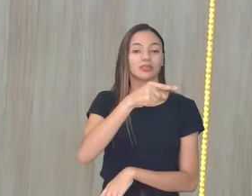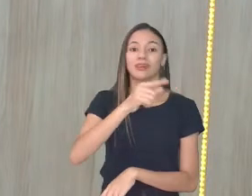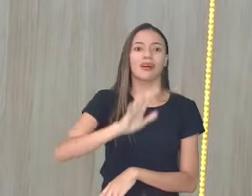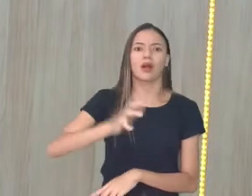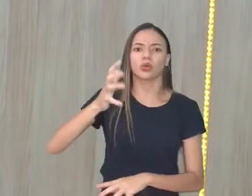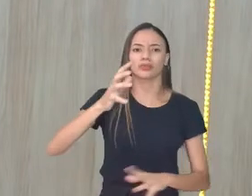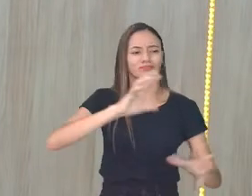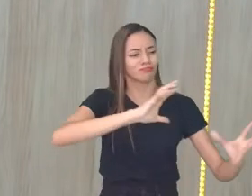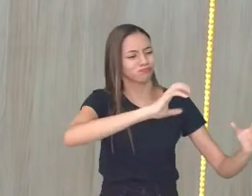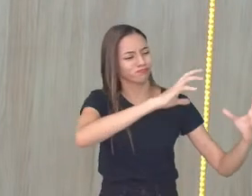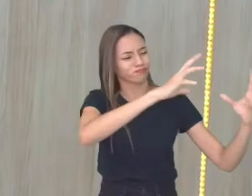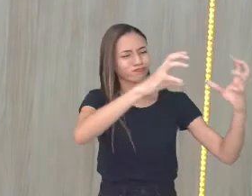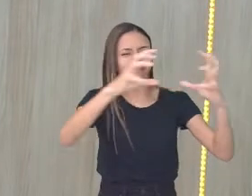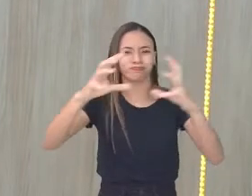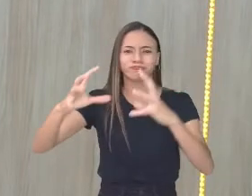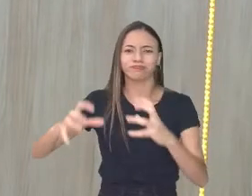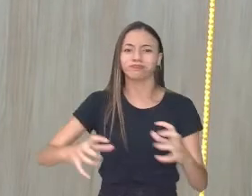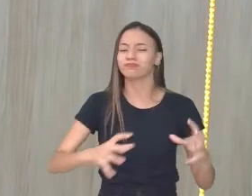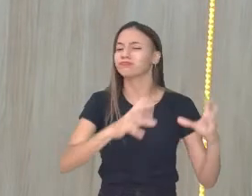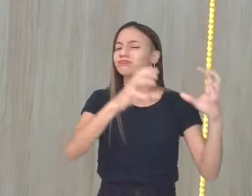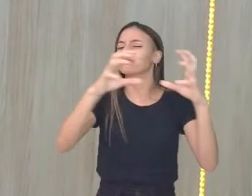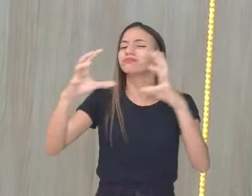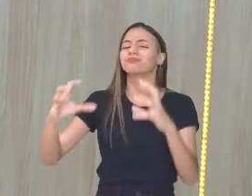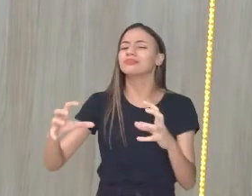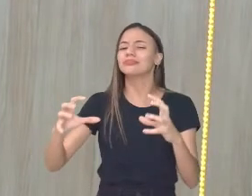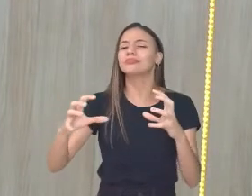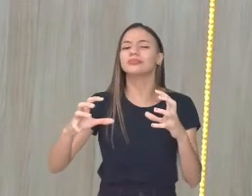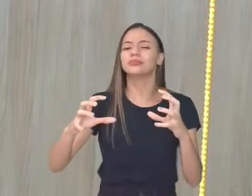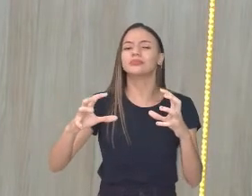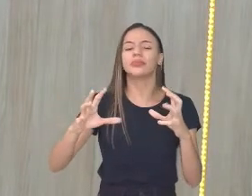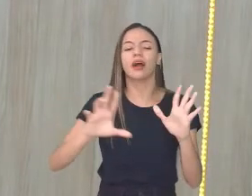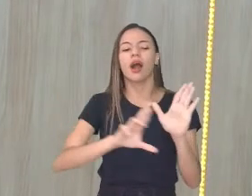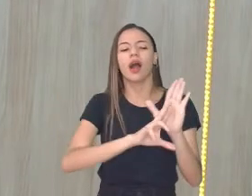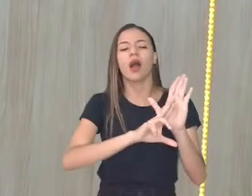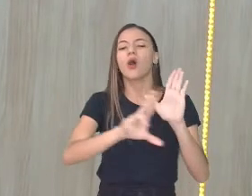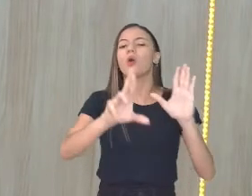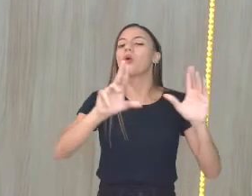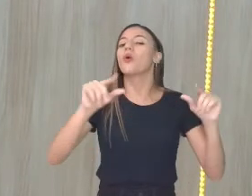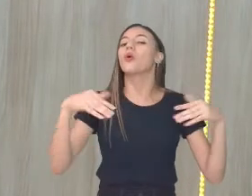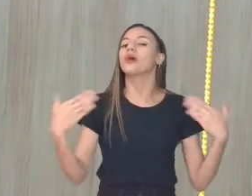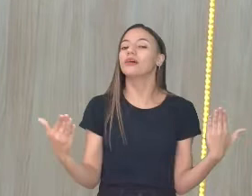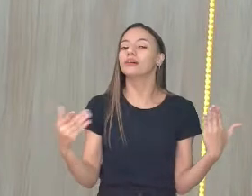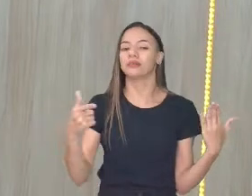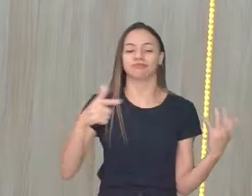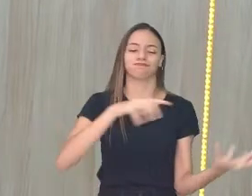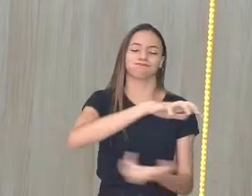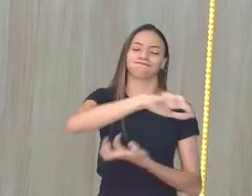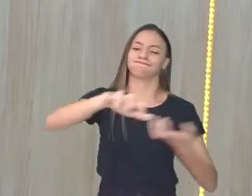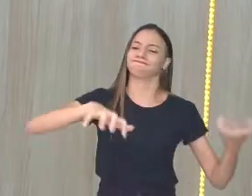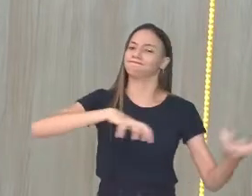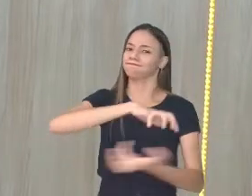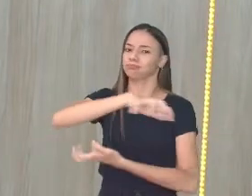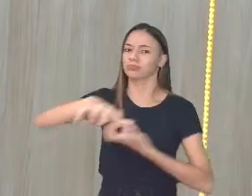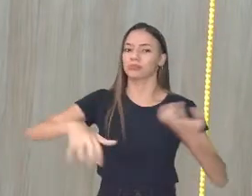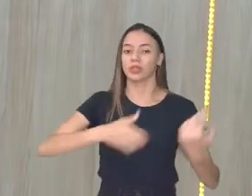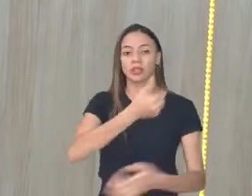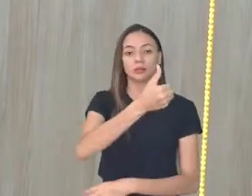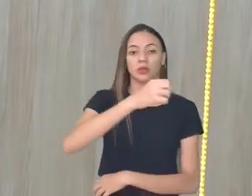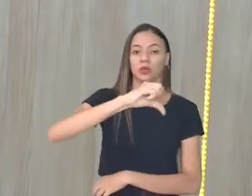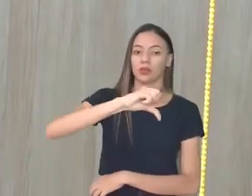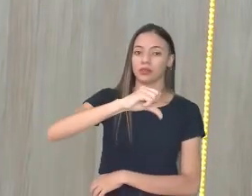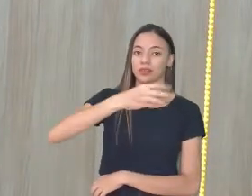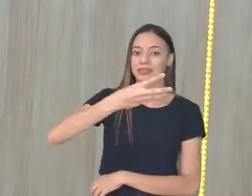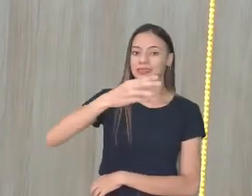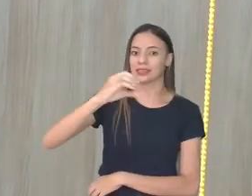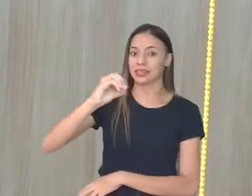confusão, cujo resultado vai ser uma revolução, a Revolução de 1930, e